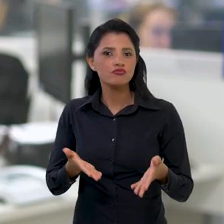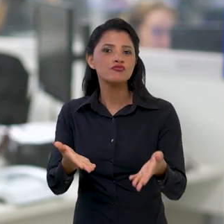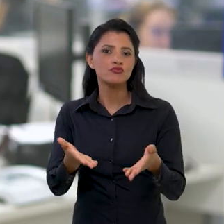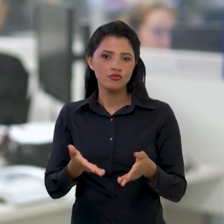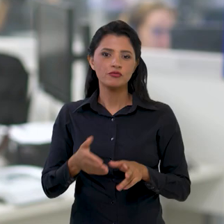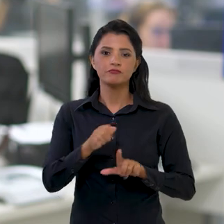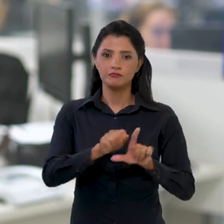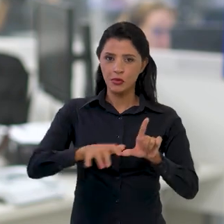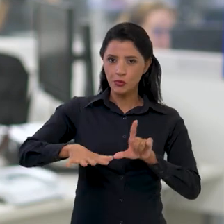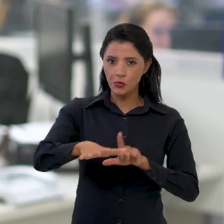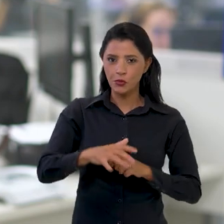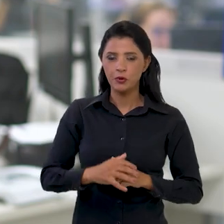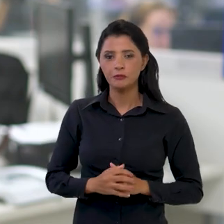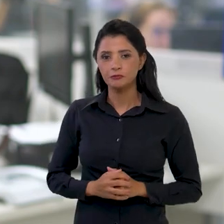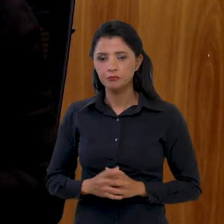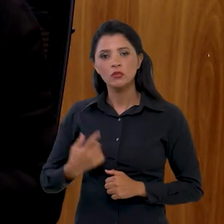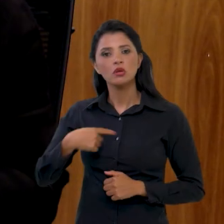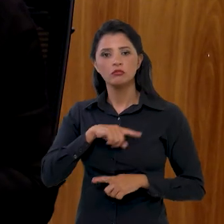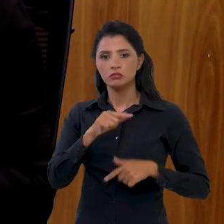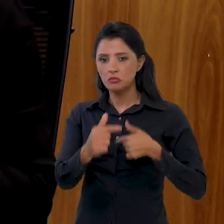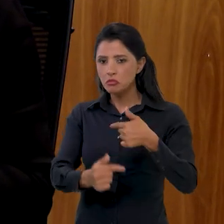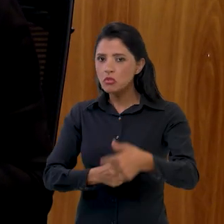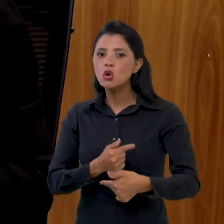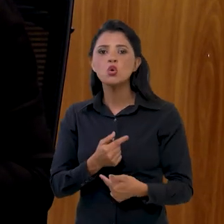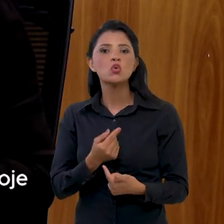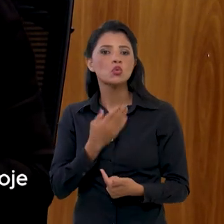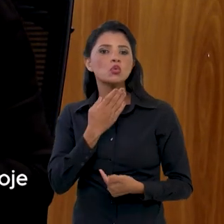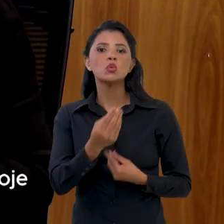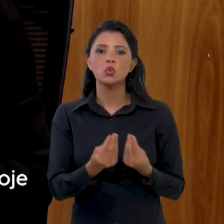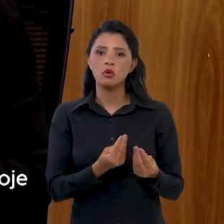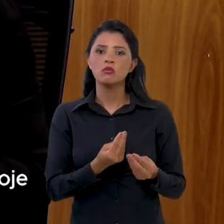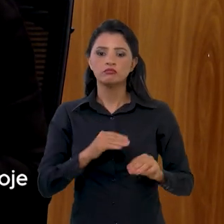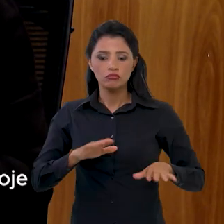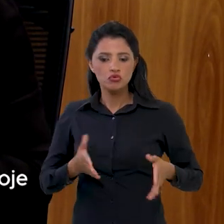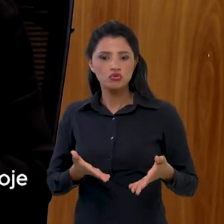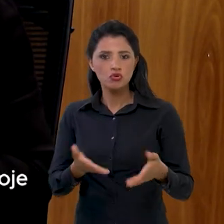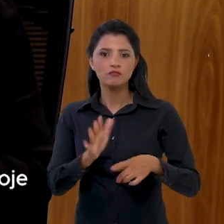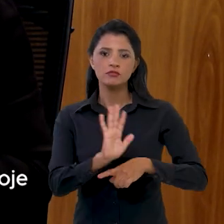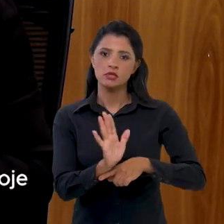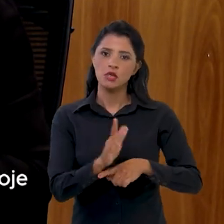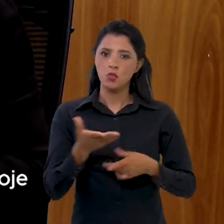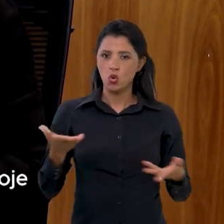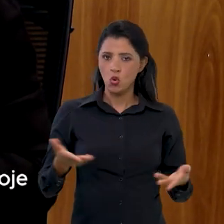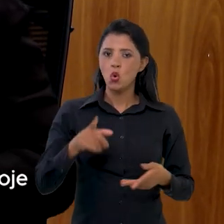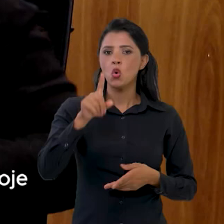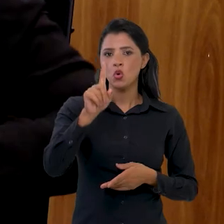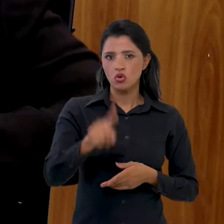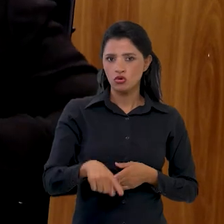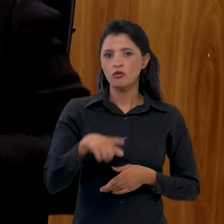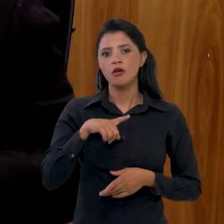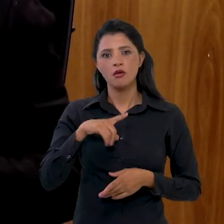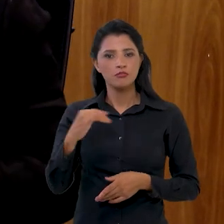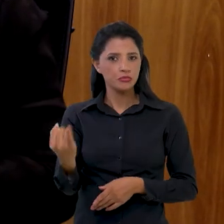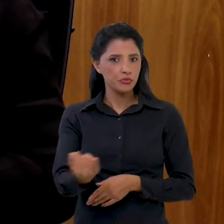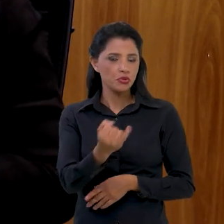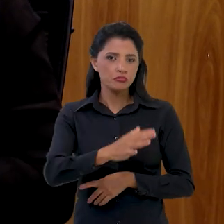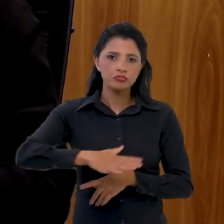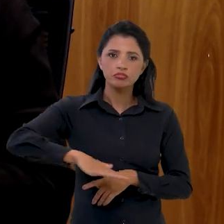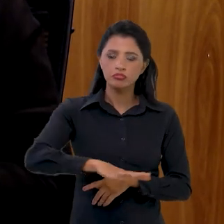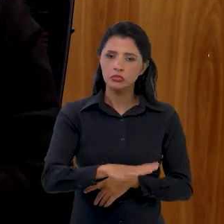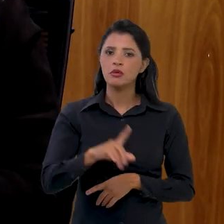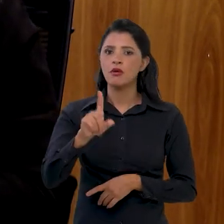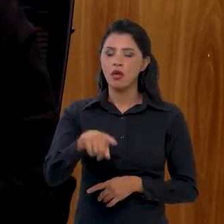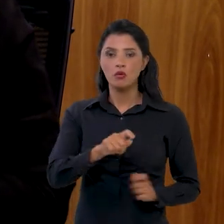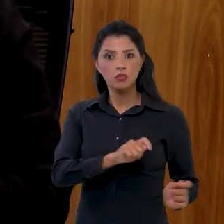um incentivo ao audiovisual. Estamos trabalhando para que esse fomento ao cinema, que hoje é uma ferramenta,